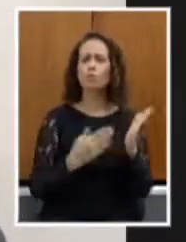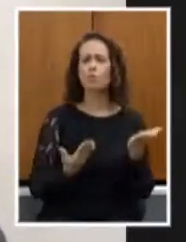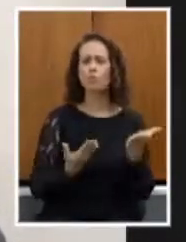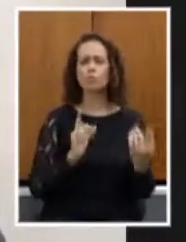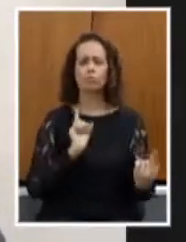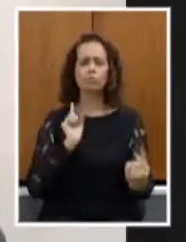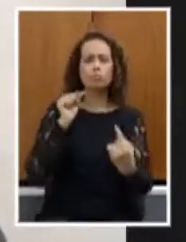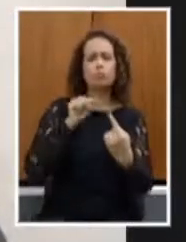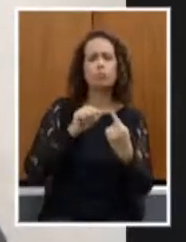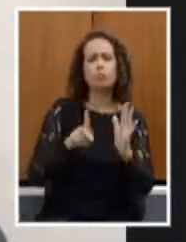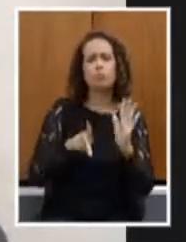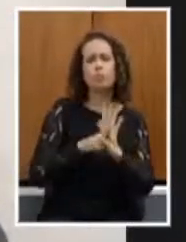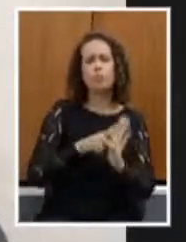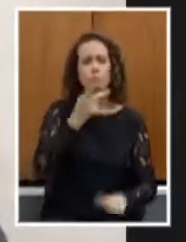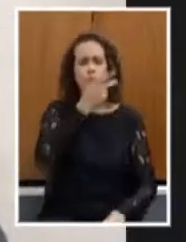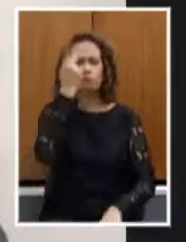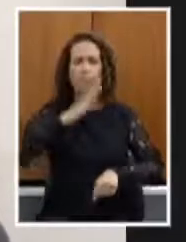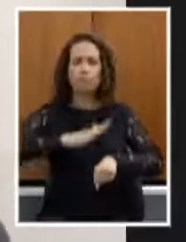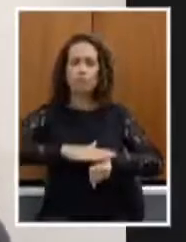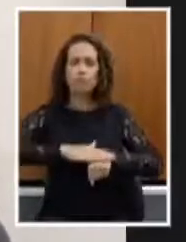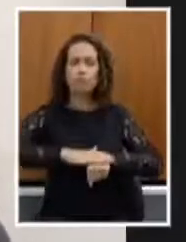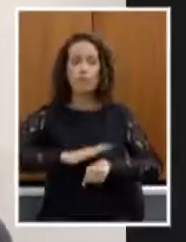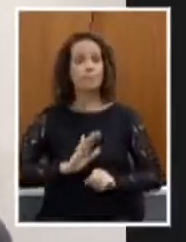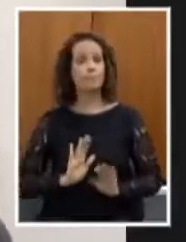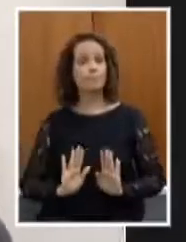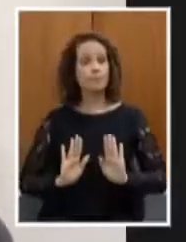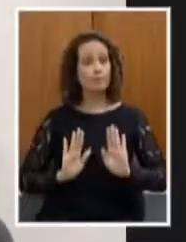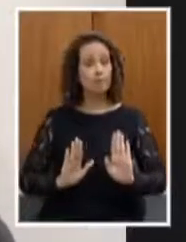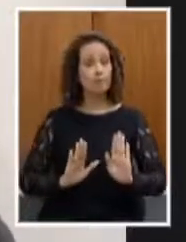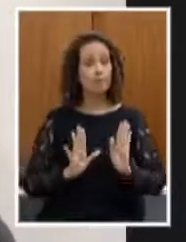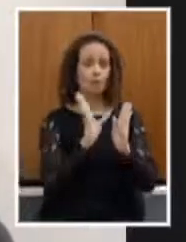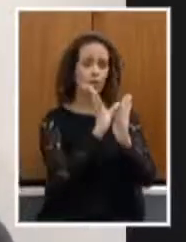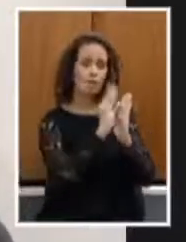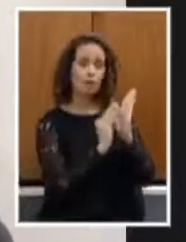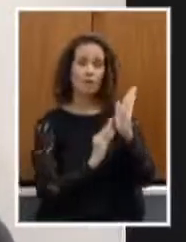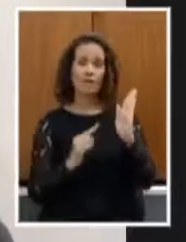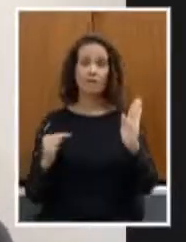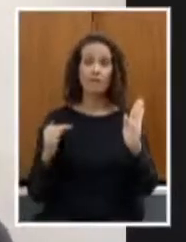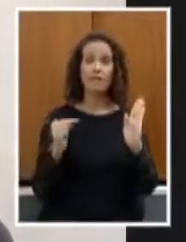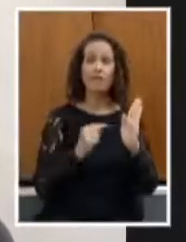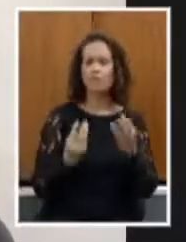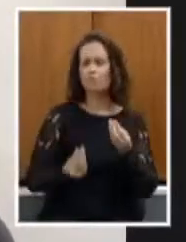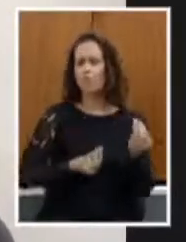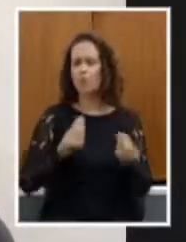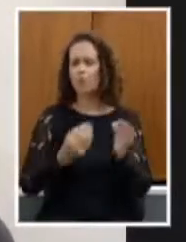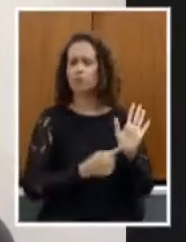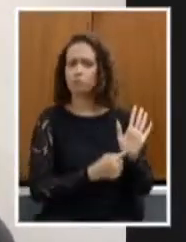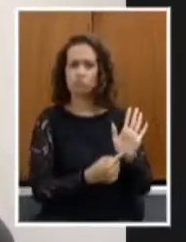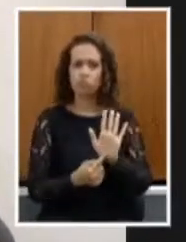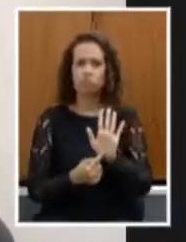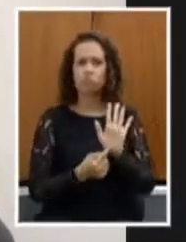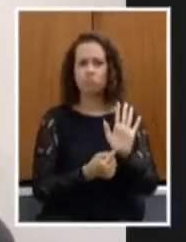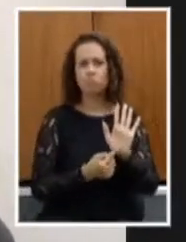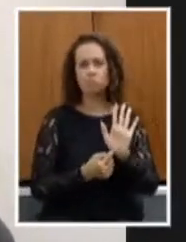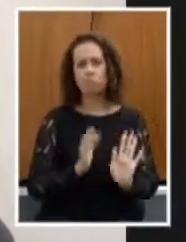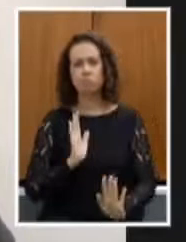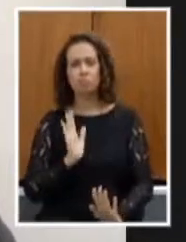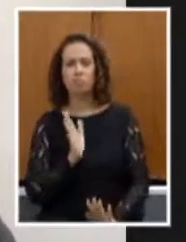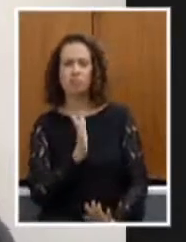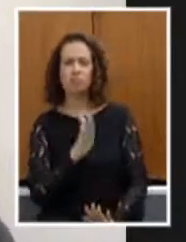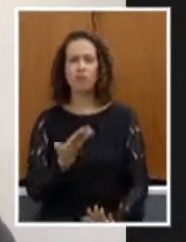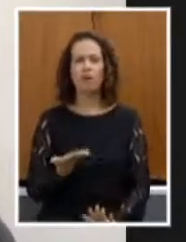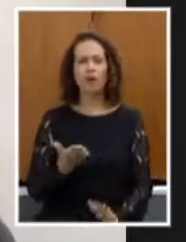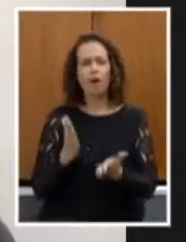dos autores, mas esse conteúdo, da forma como está, transgredindo